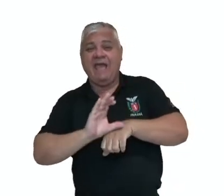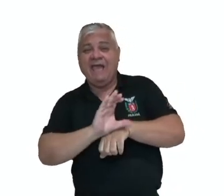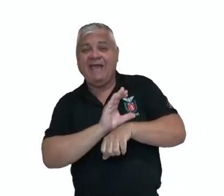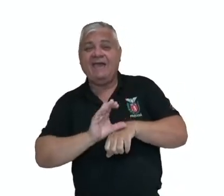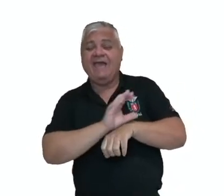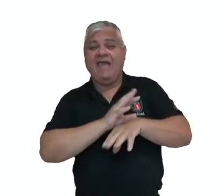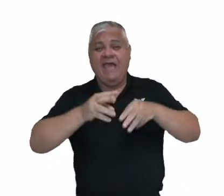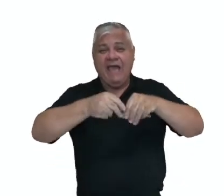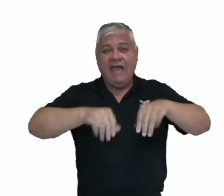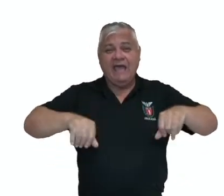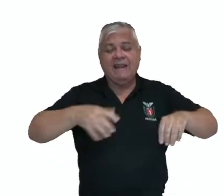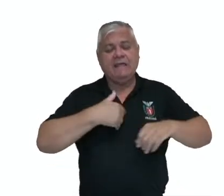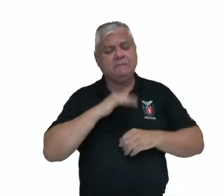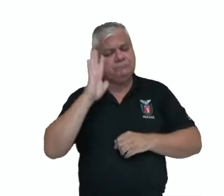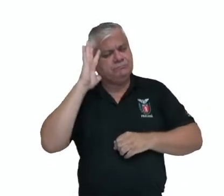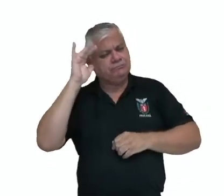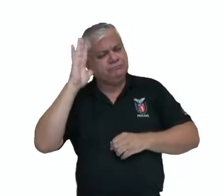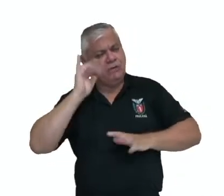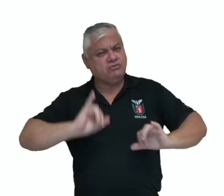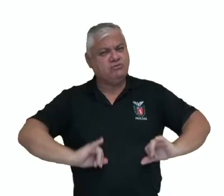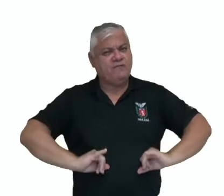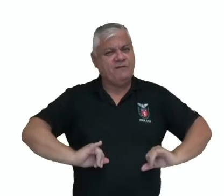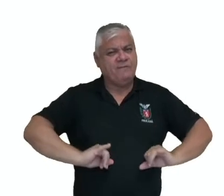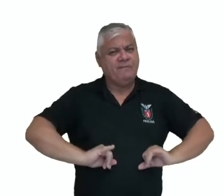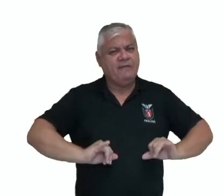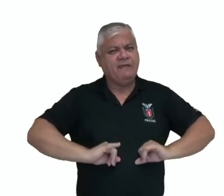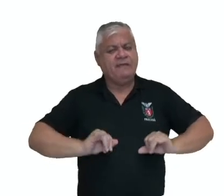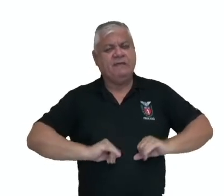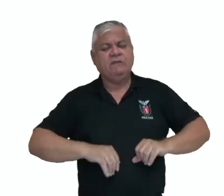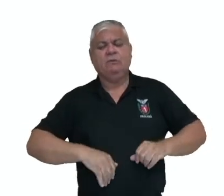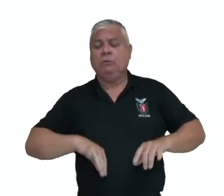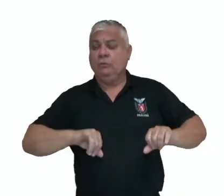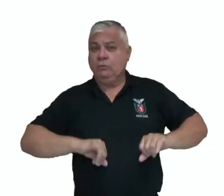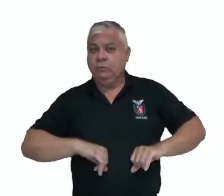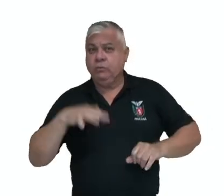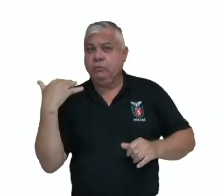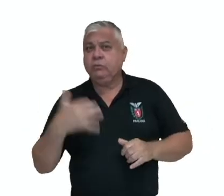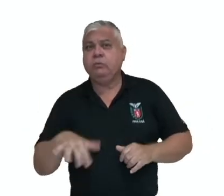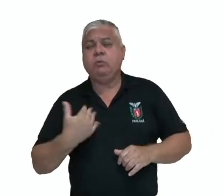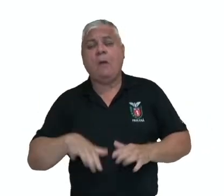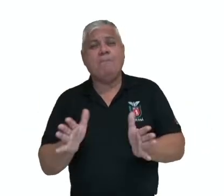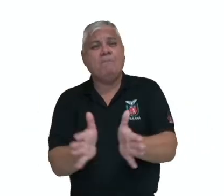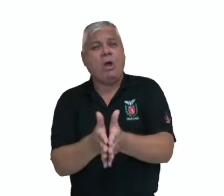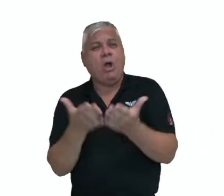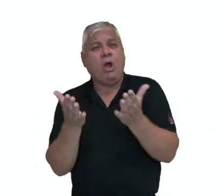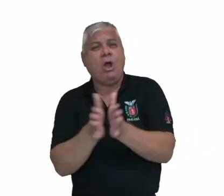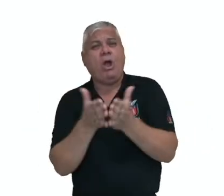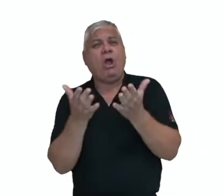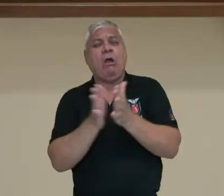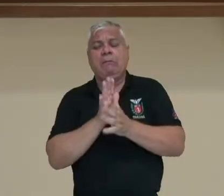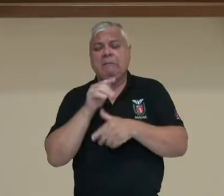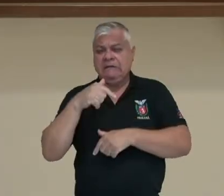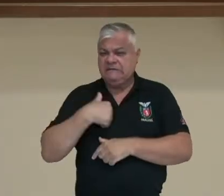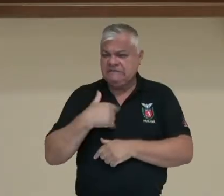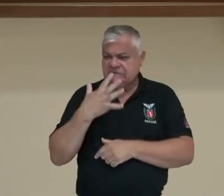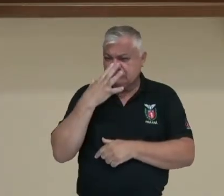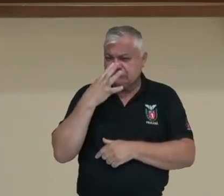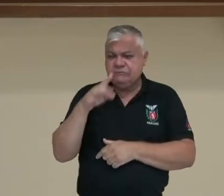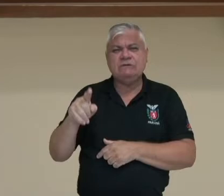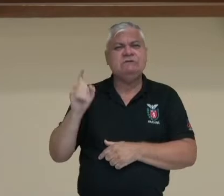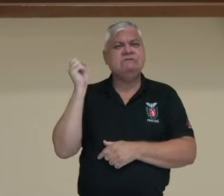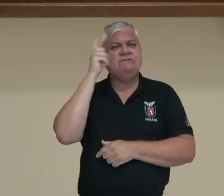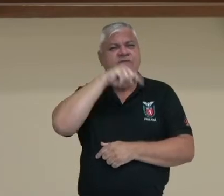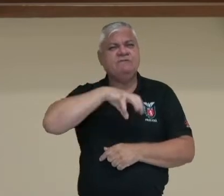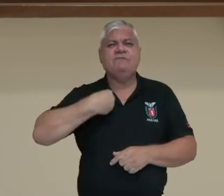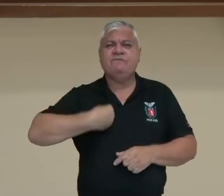amarga e sofrimento. A tortura, como é a vida dura de um pobre burro de carne. Então ele começou a pensar em como é difícil